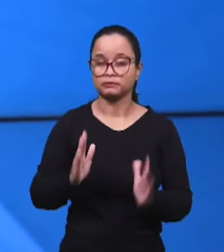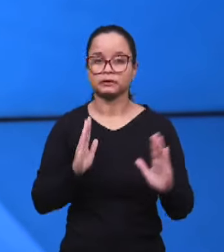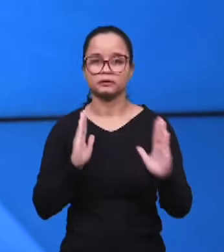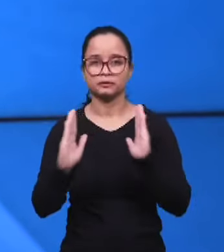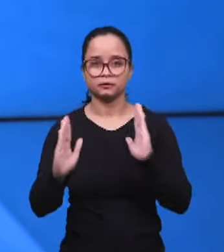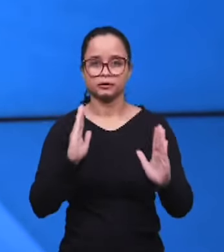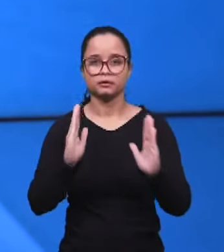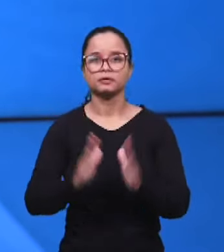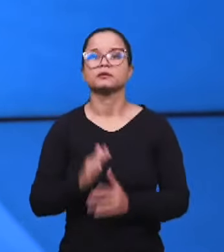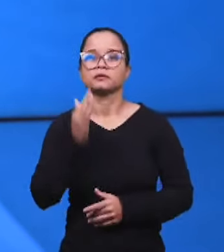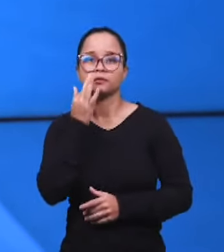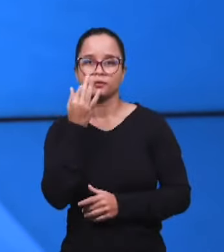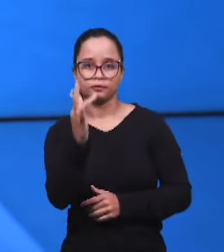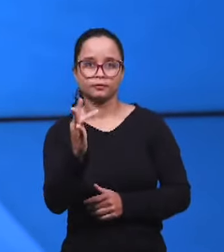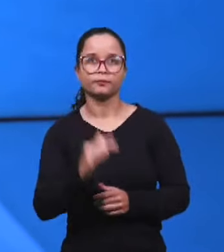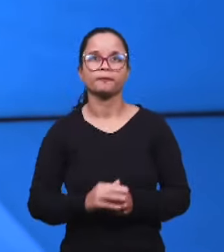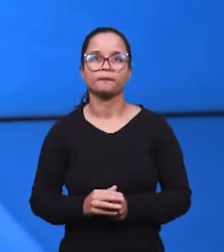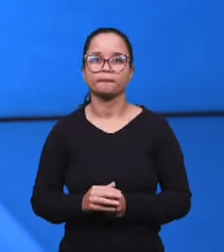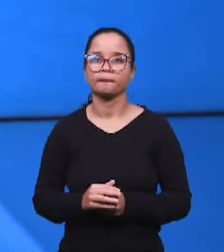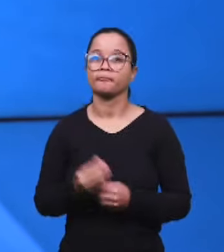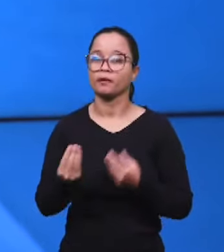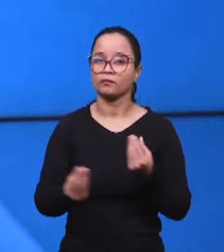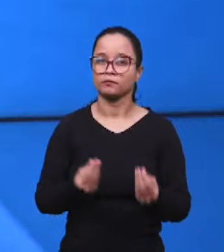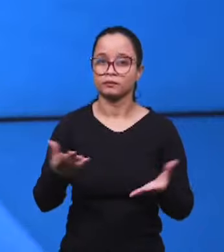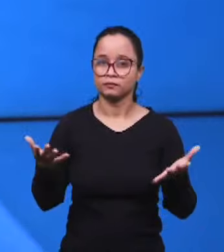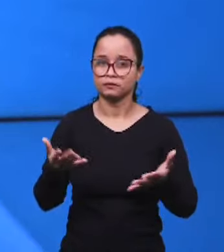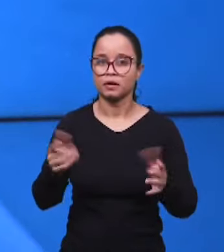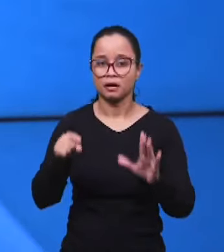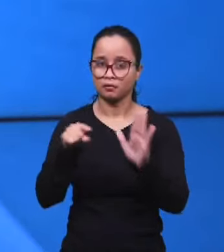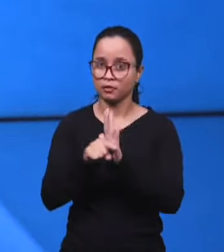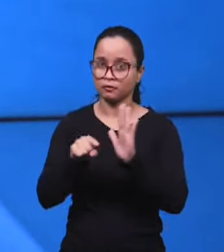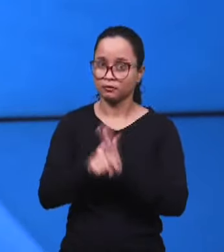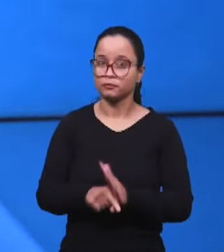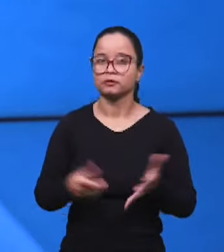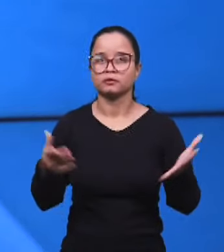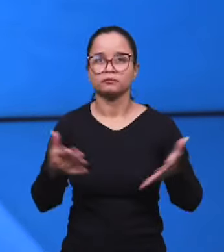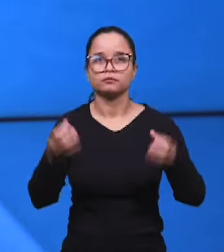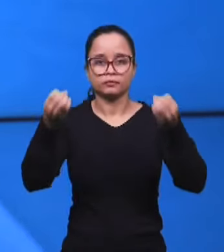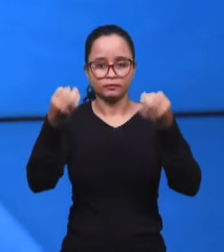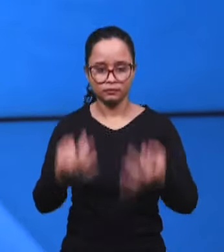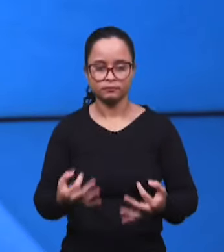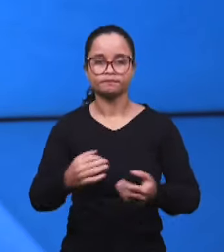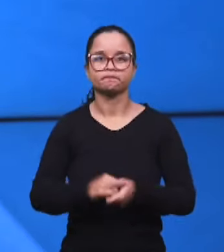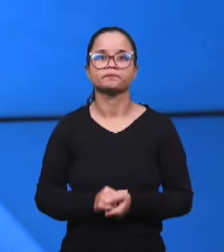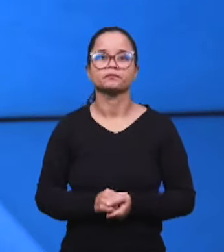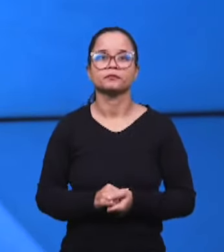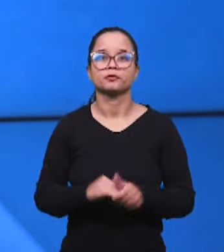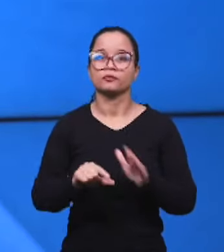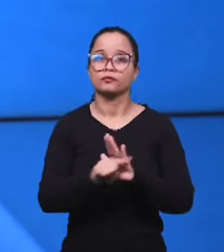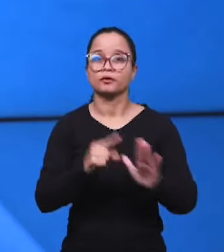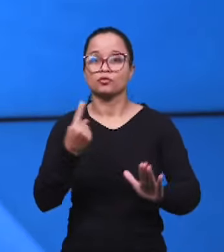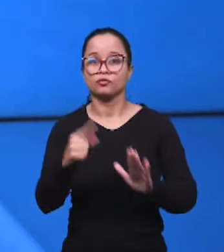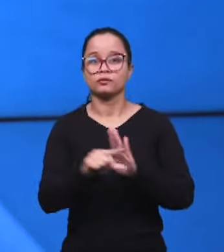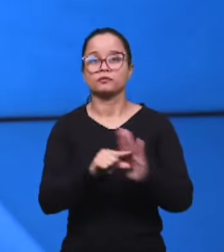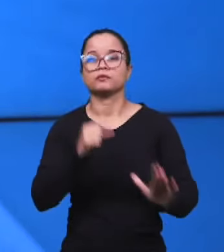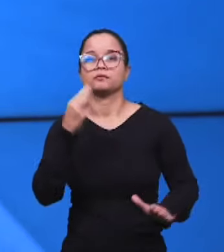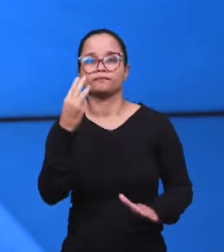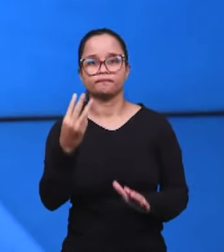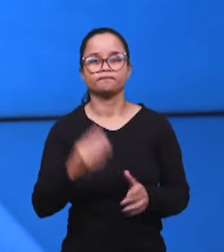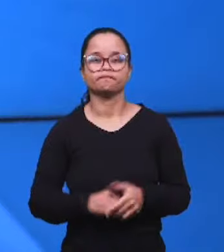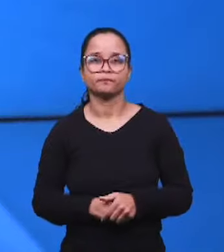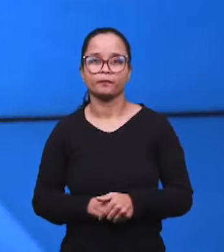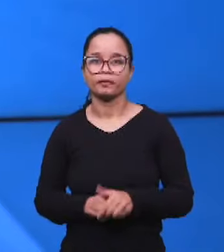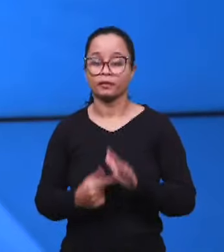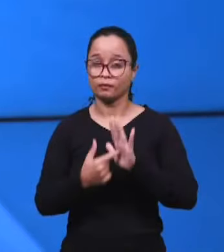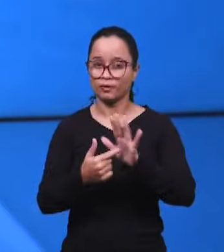que é o tempo do breve, conforme a pergunta foi feita, né? Ali no verso 1 e o verso 3, fala